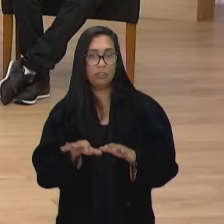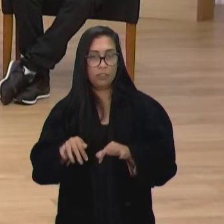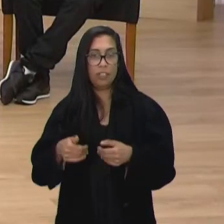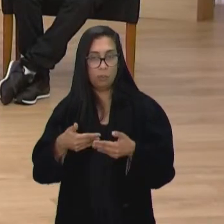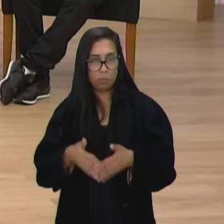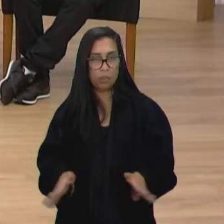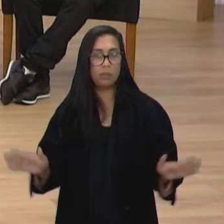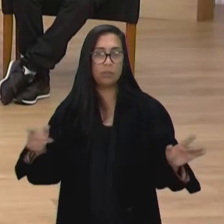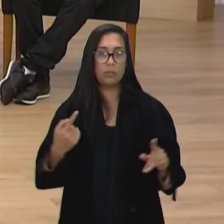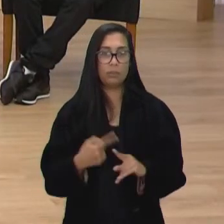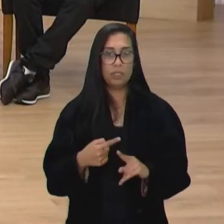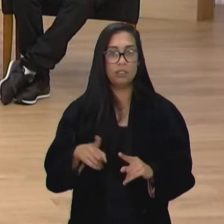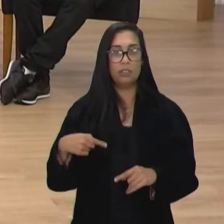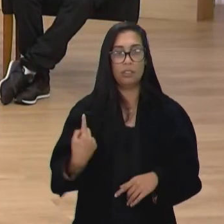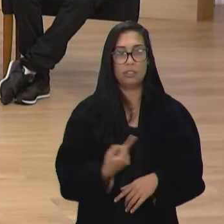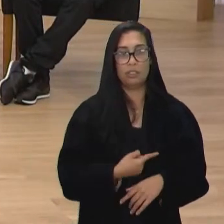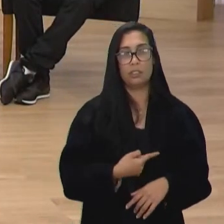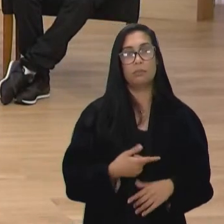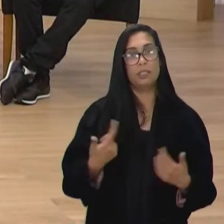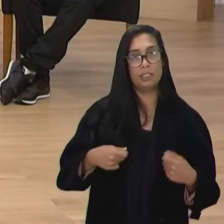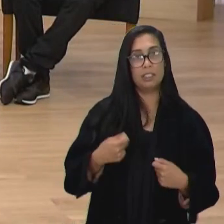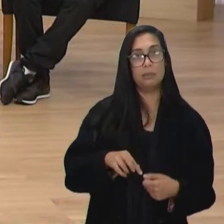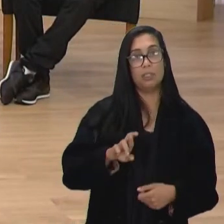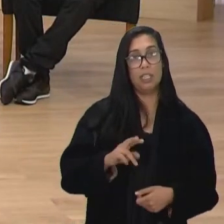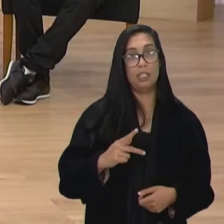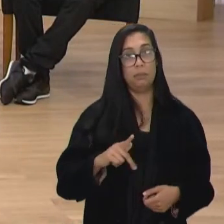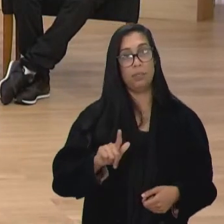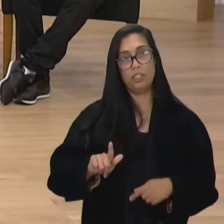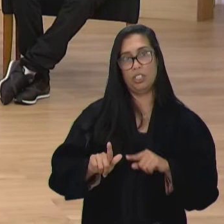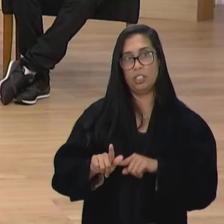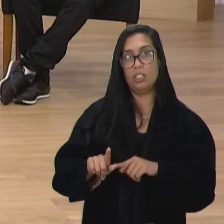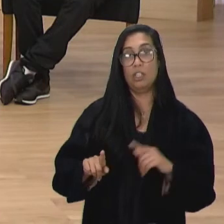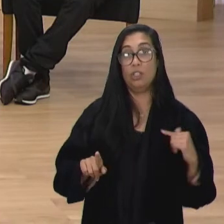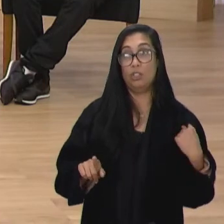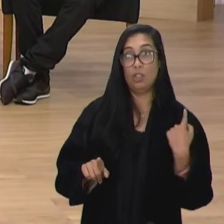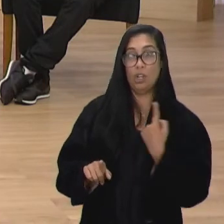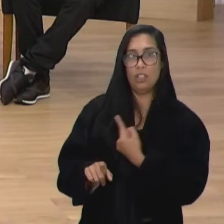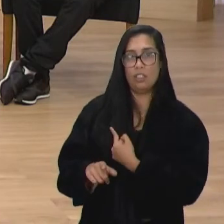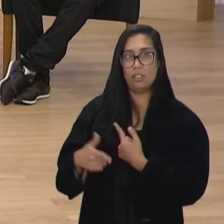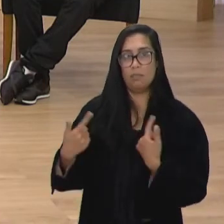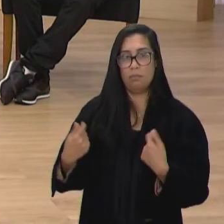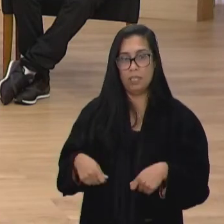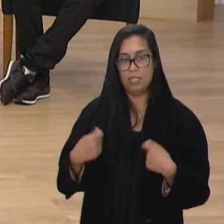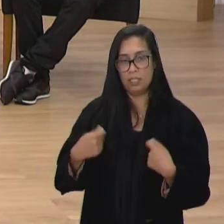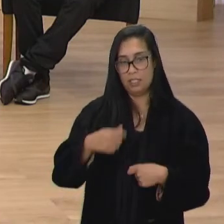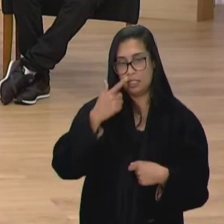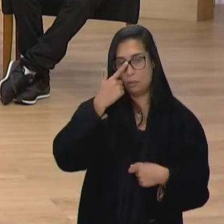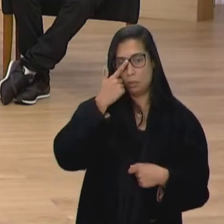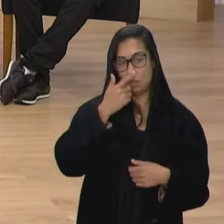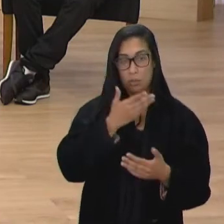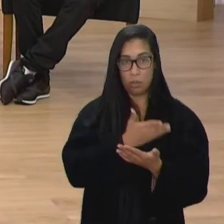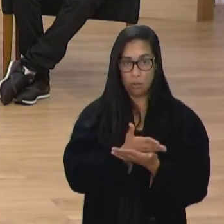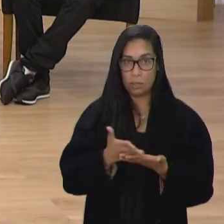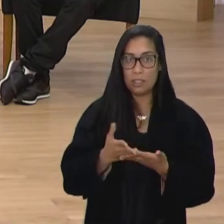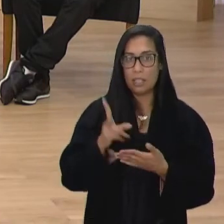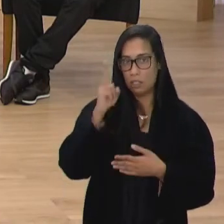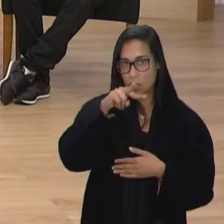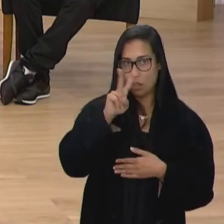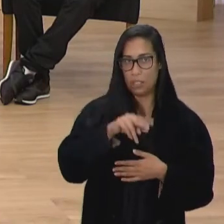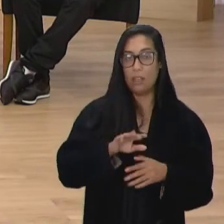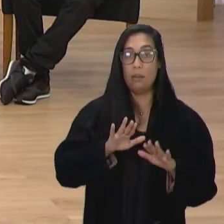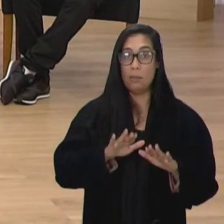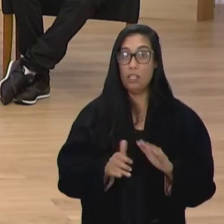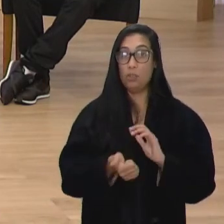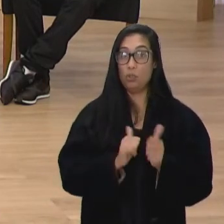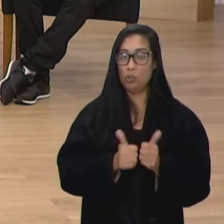Sim, porque, tipo, um RPG a gente tem que começar a história e não terminá-la. Quem termina são os jogadores. Sim. Ah, interessante O